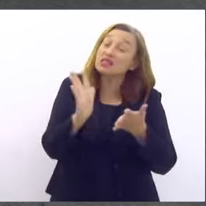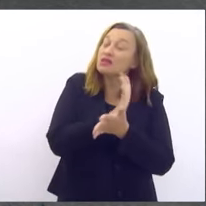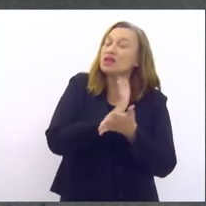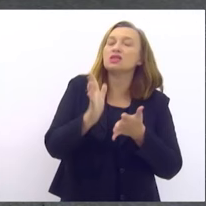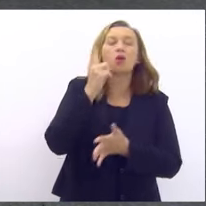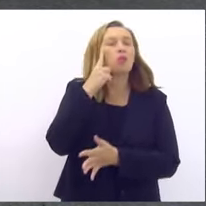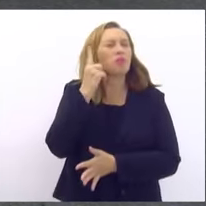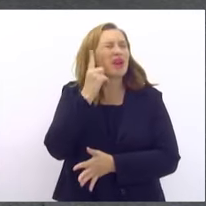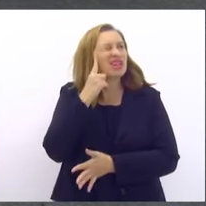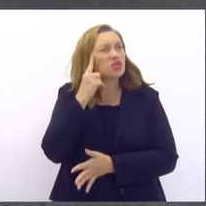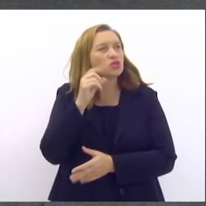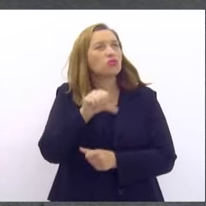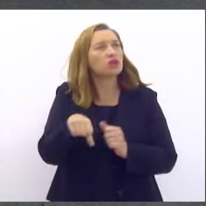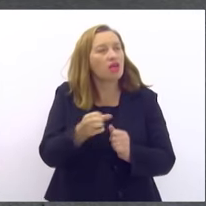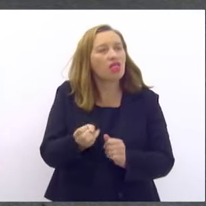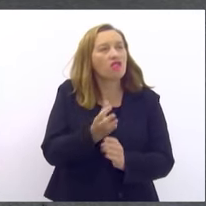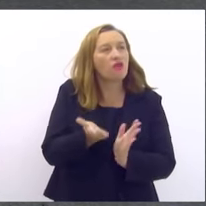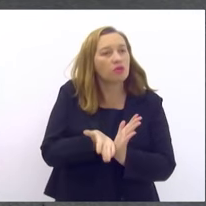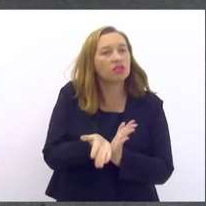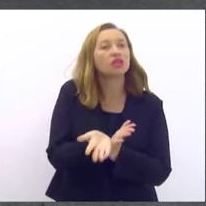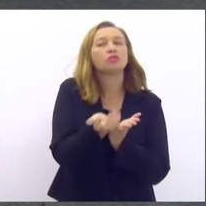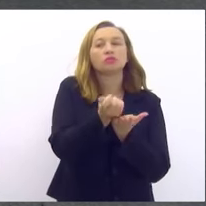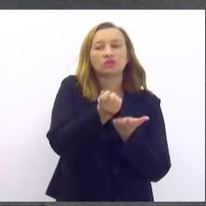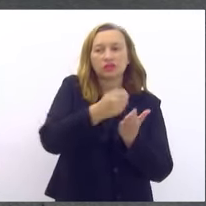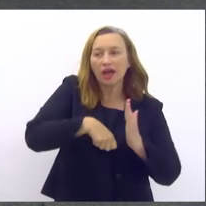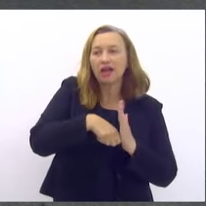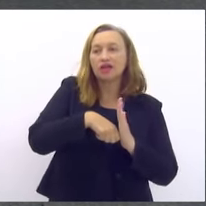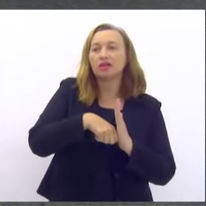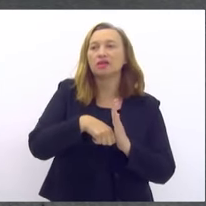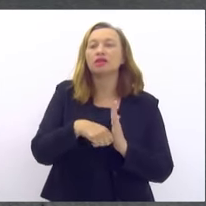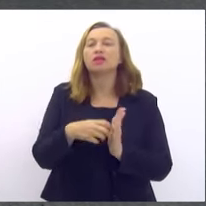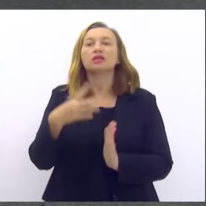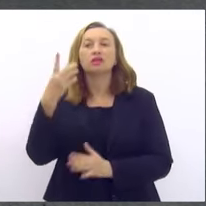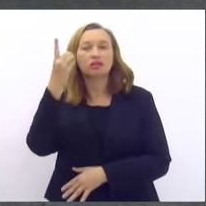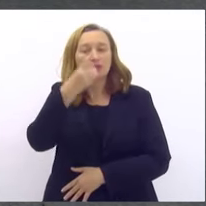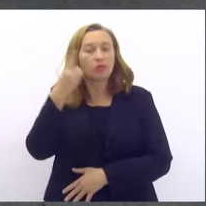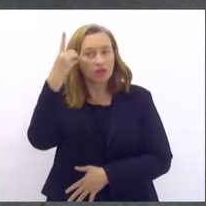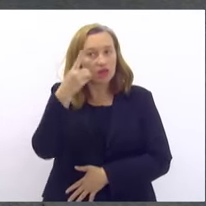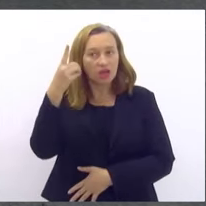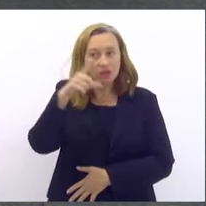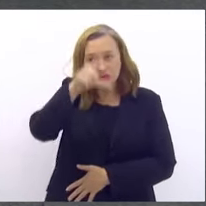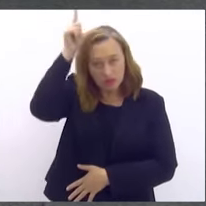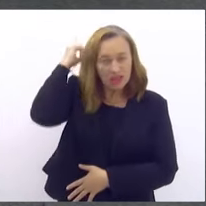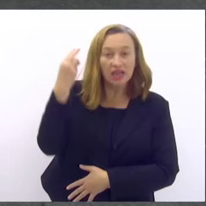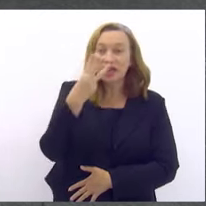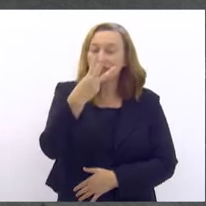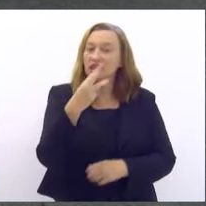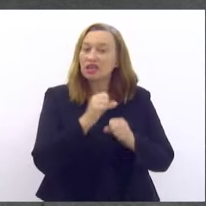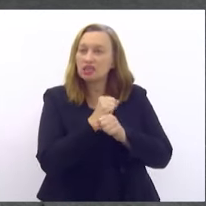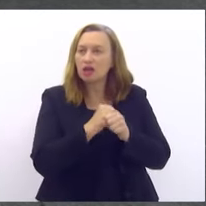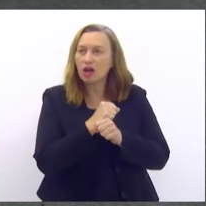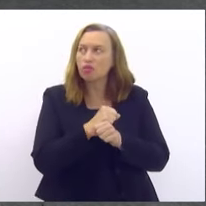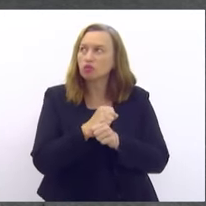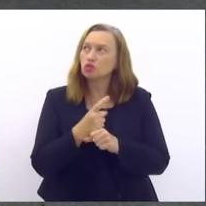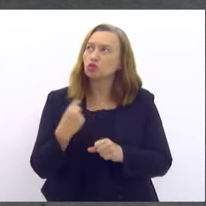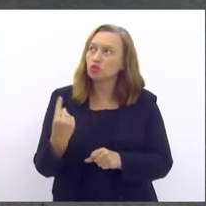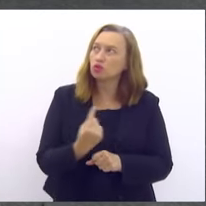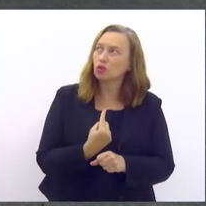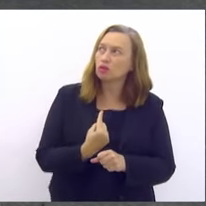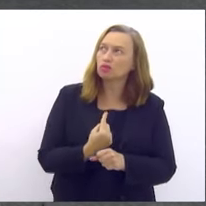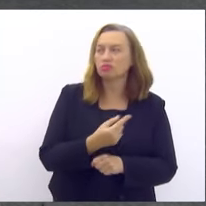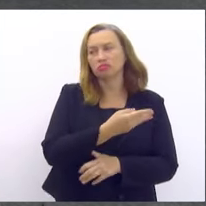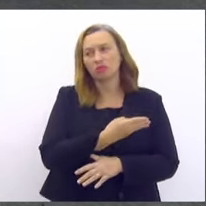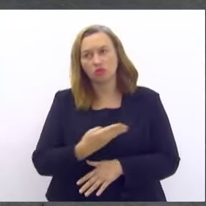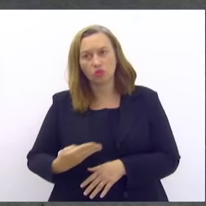penso sobre essa reforma tributária é a seguinte Deputado Luis Paulo se daqui a 3 anos nós tivermos um